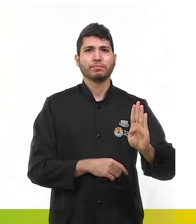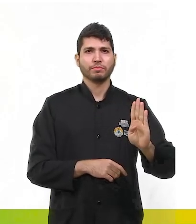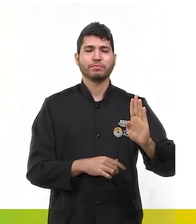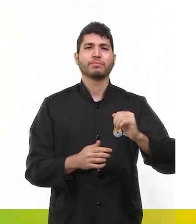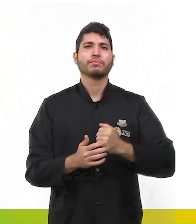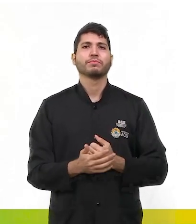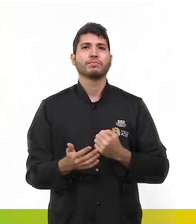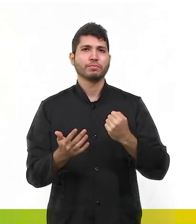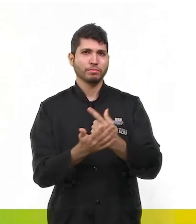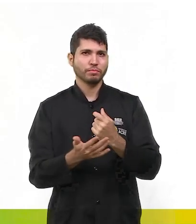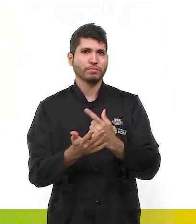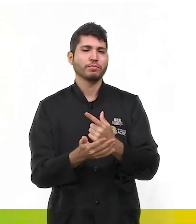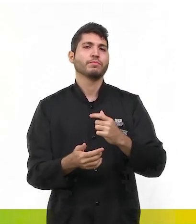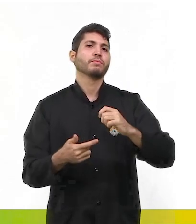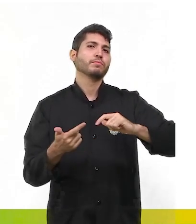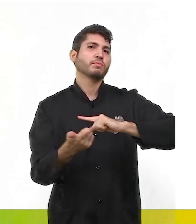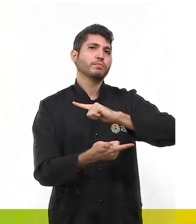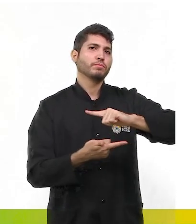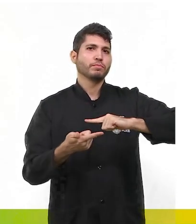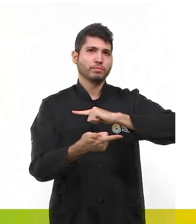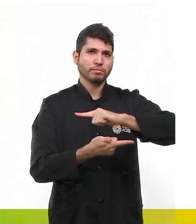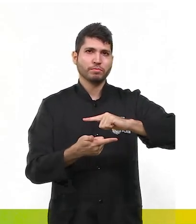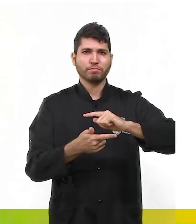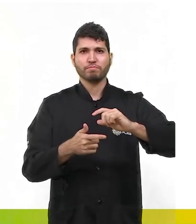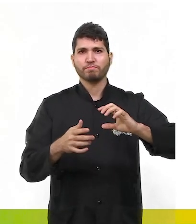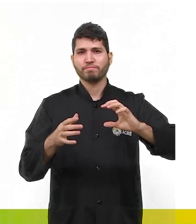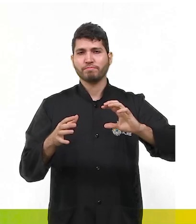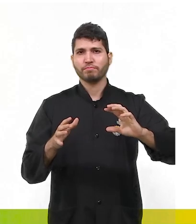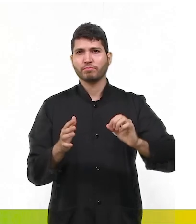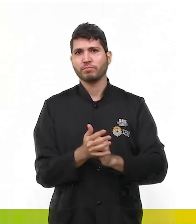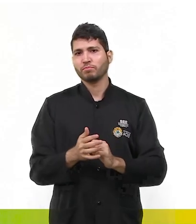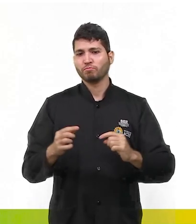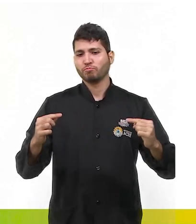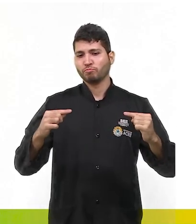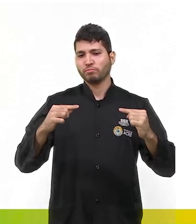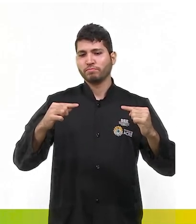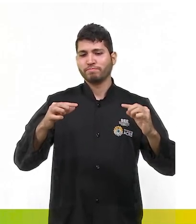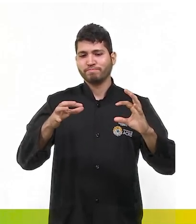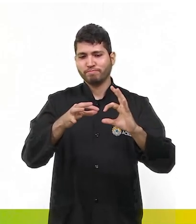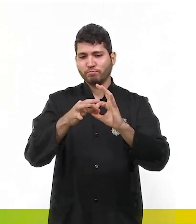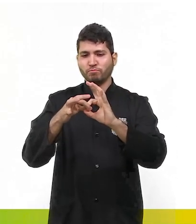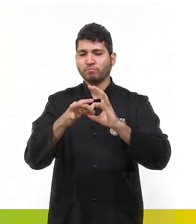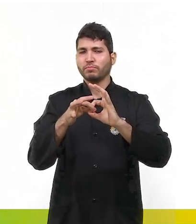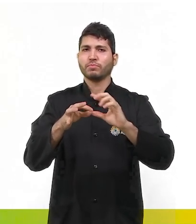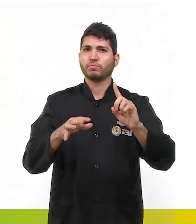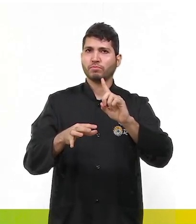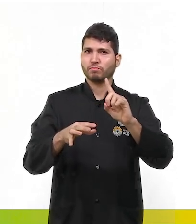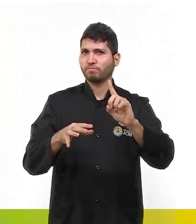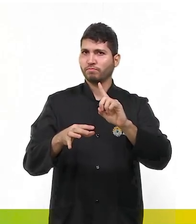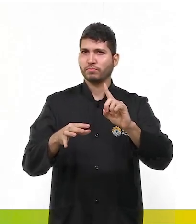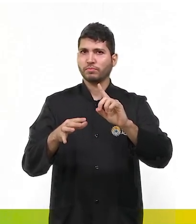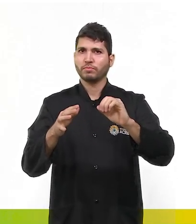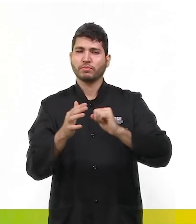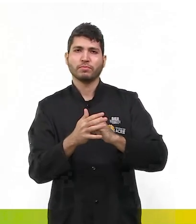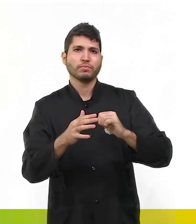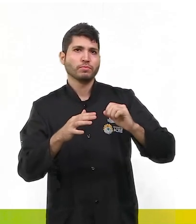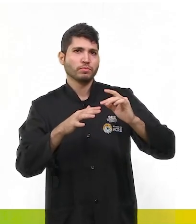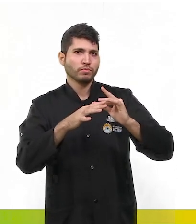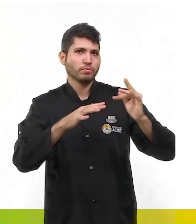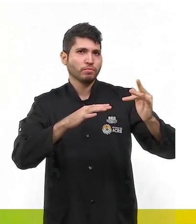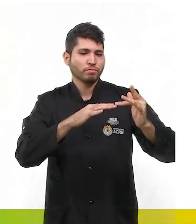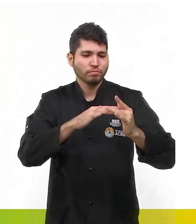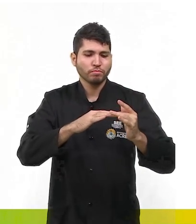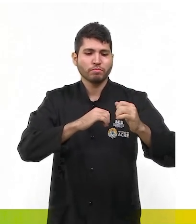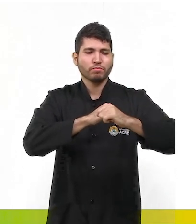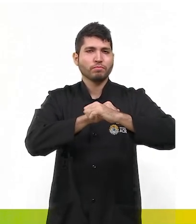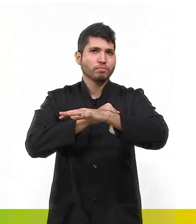global está totalmente desvinculado da mídia e das redes sociais. Essa alternativa